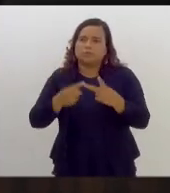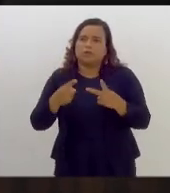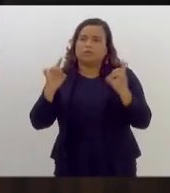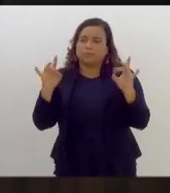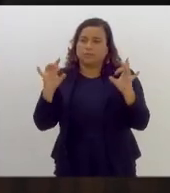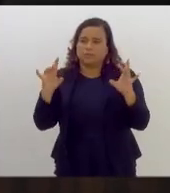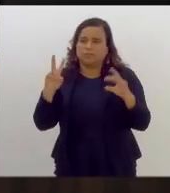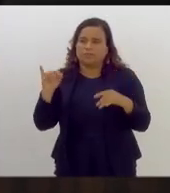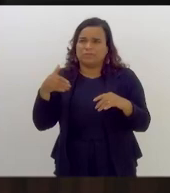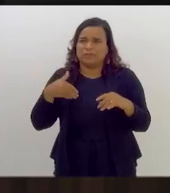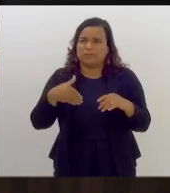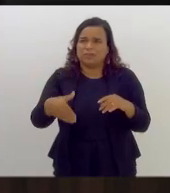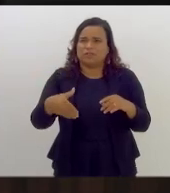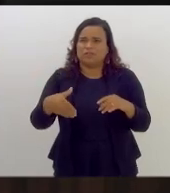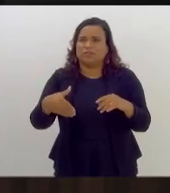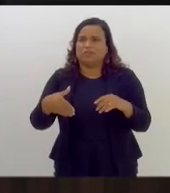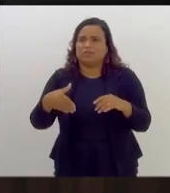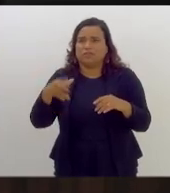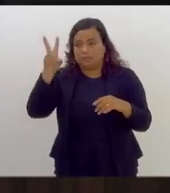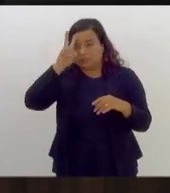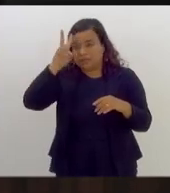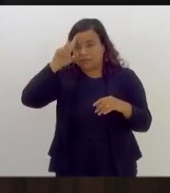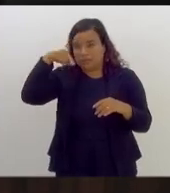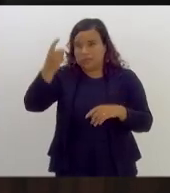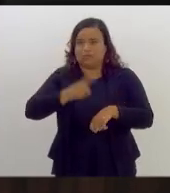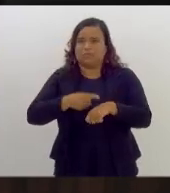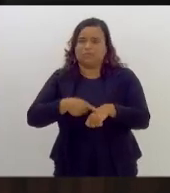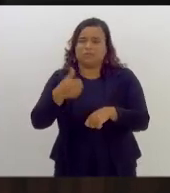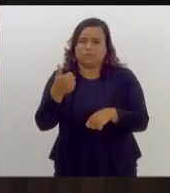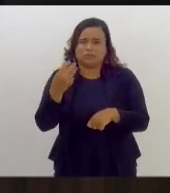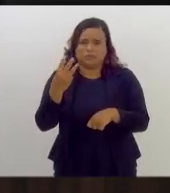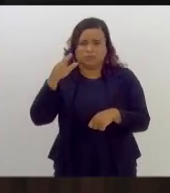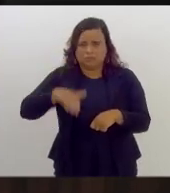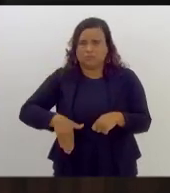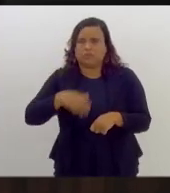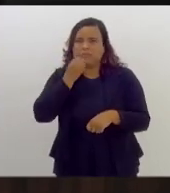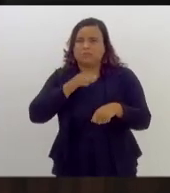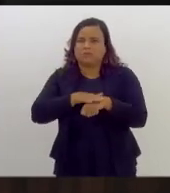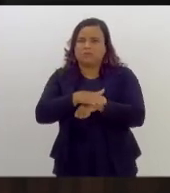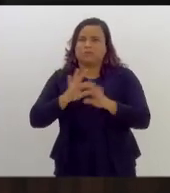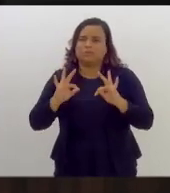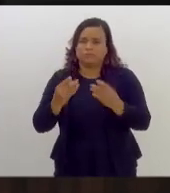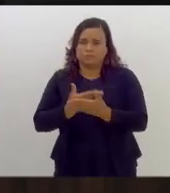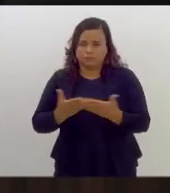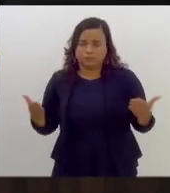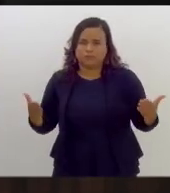extraordinária a se realizar na próxima segunda-feira, às 13 horas. Boa noite a todos.